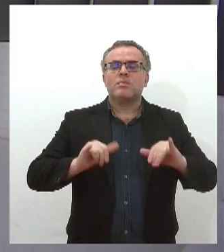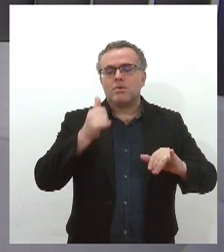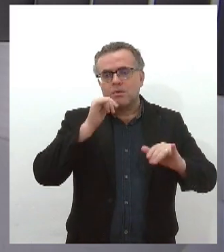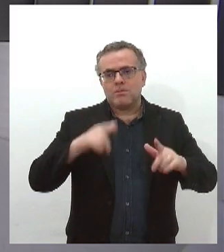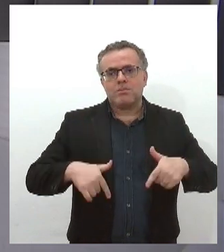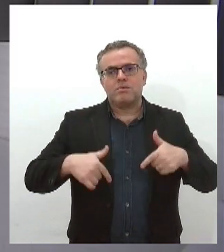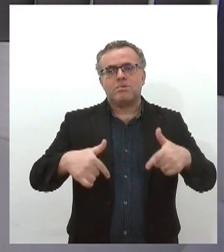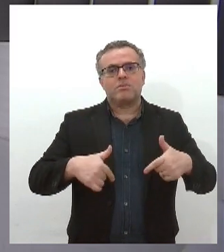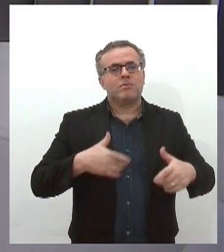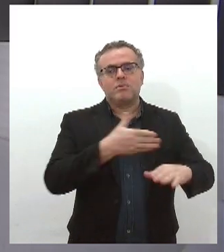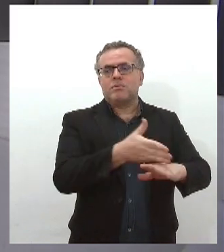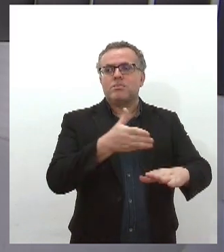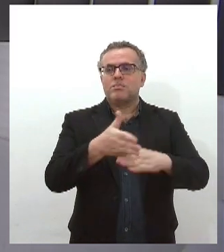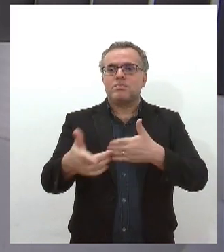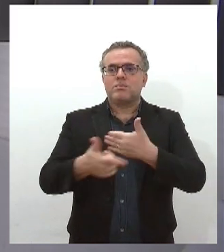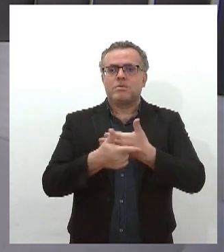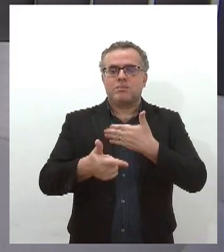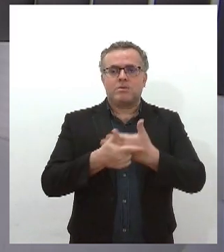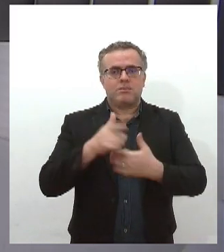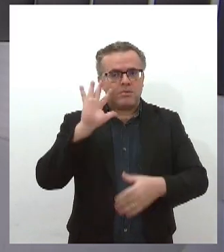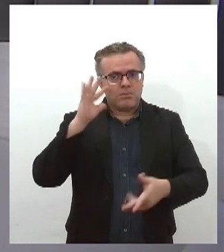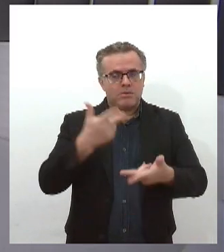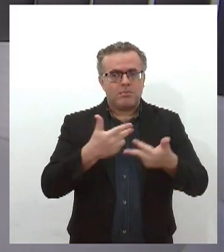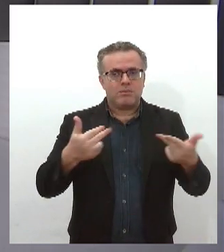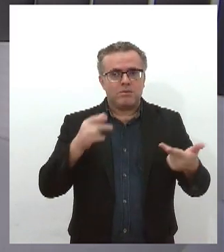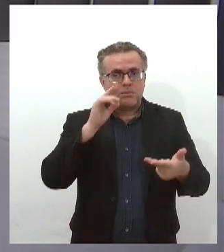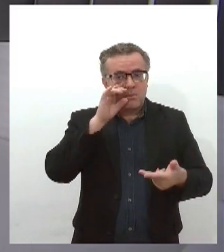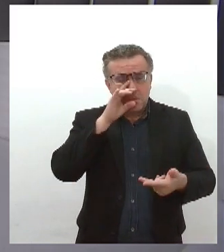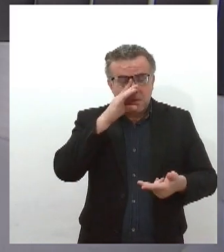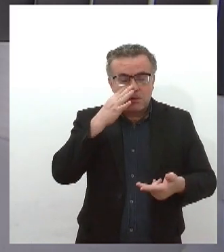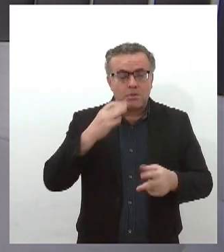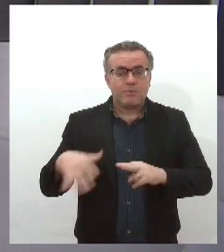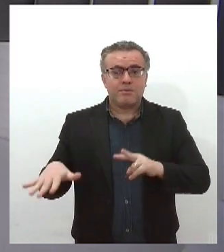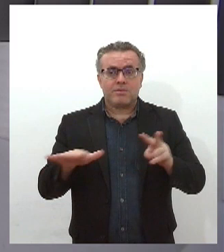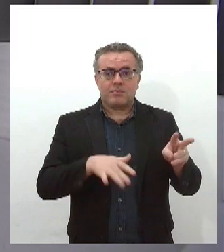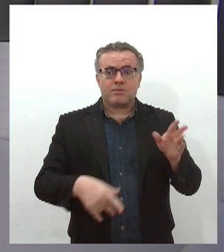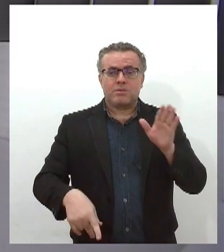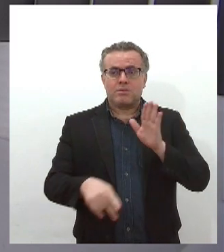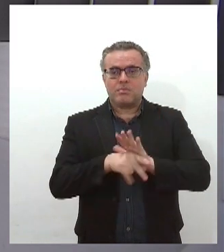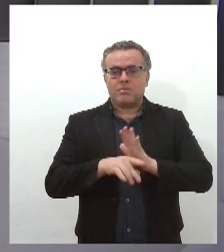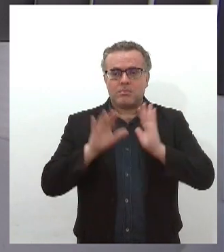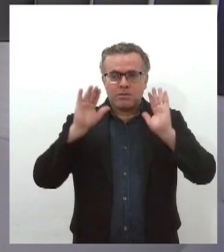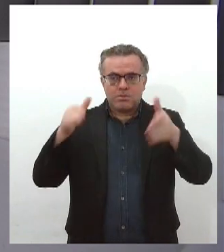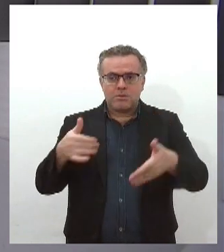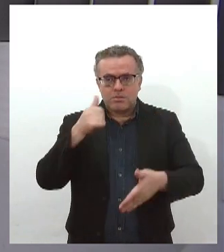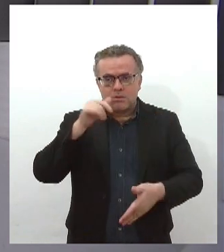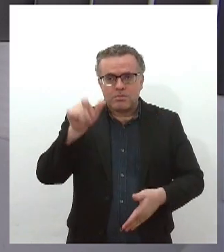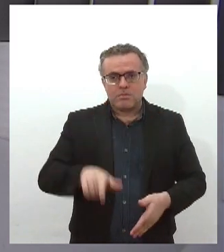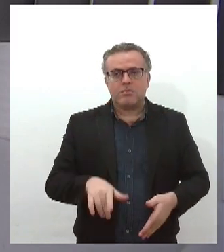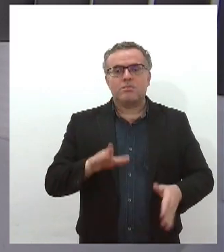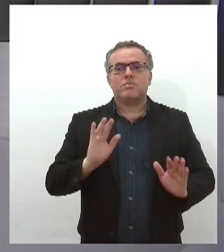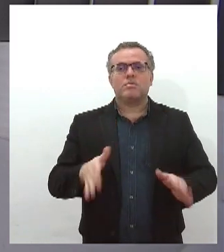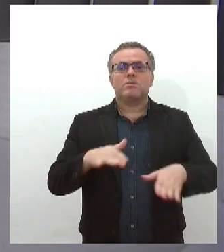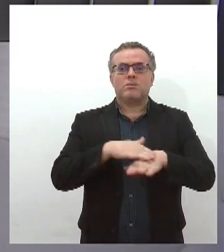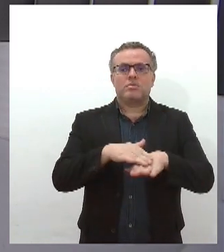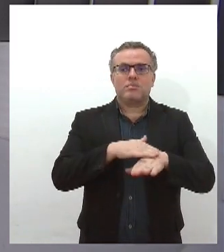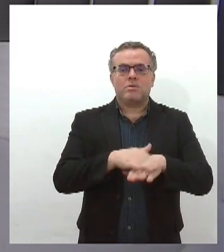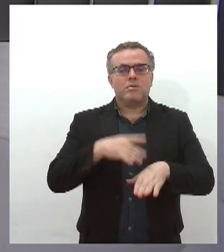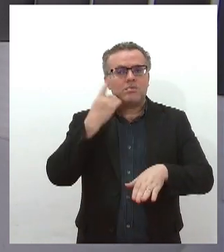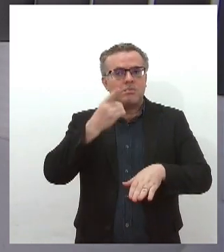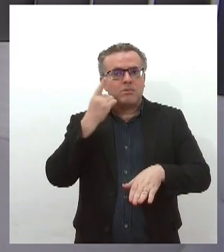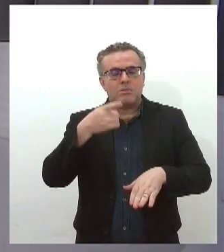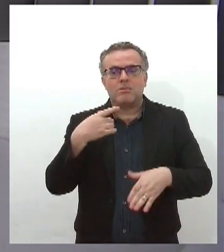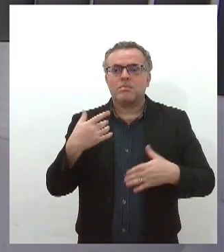de decisão. E na semana dedicada às mulheres, eu conversei sobre o assunto com as deputadas estaduais que formam